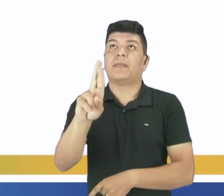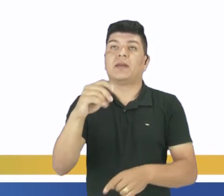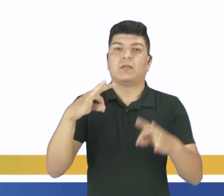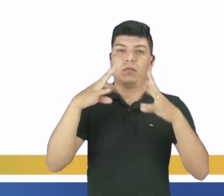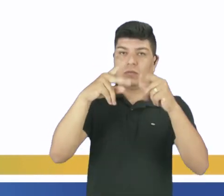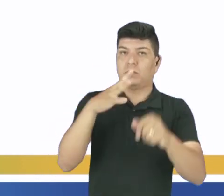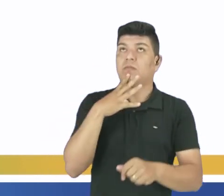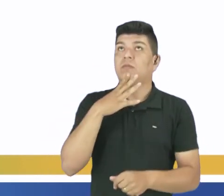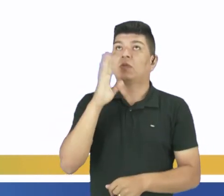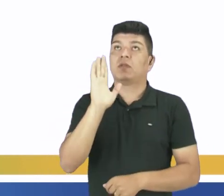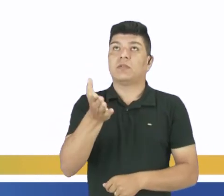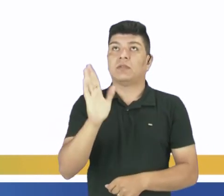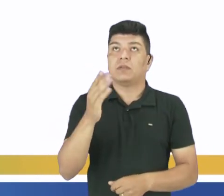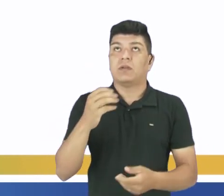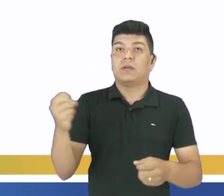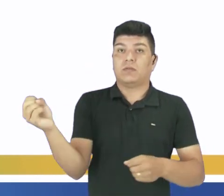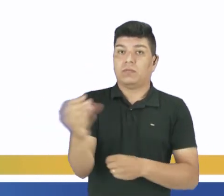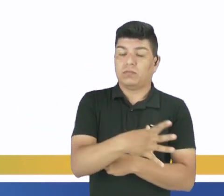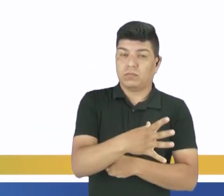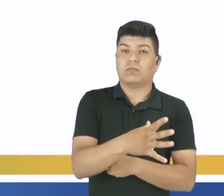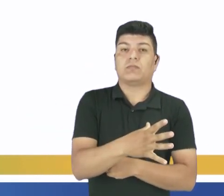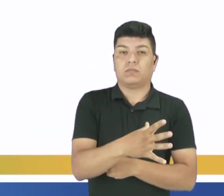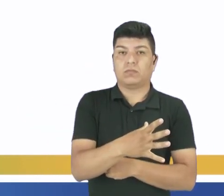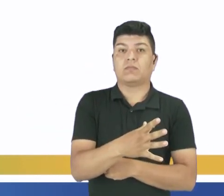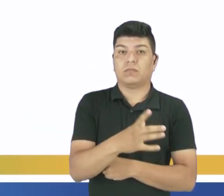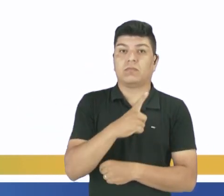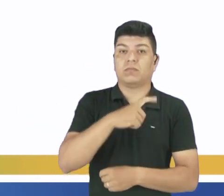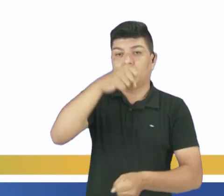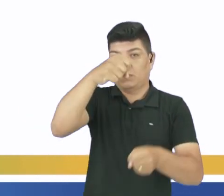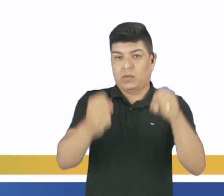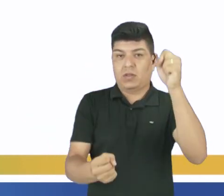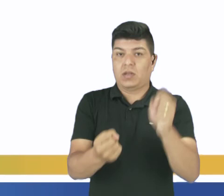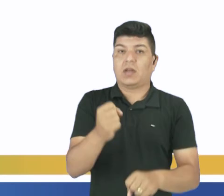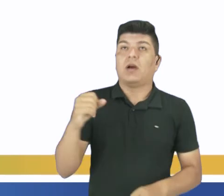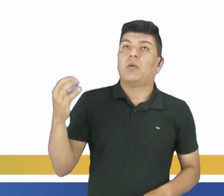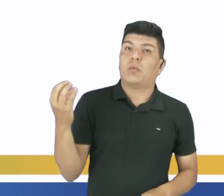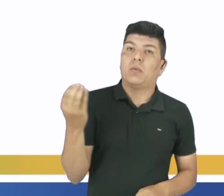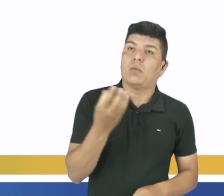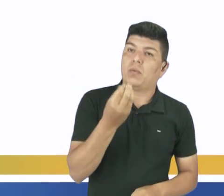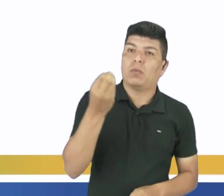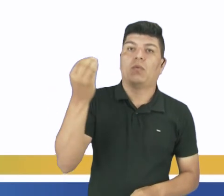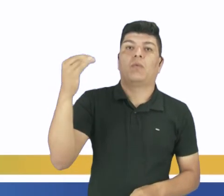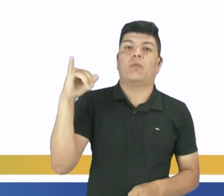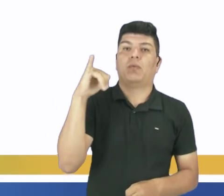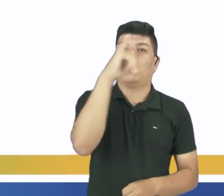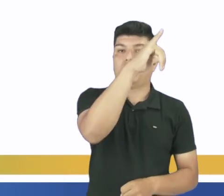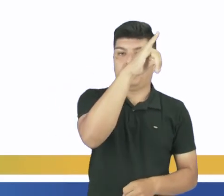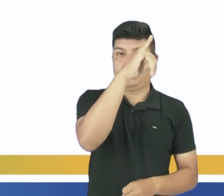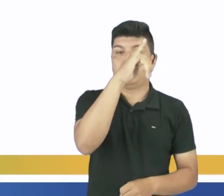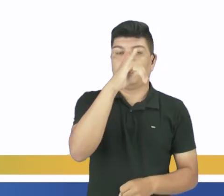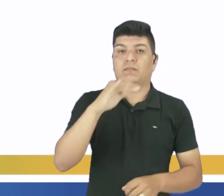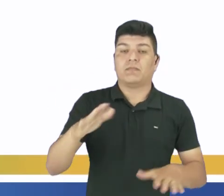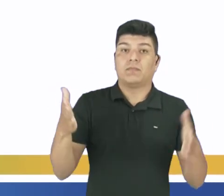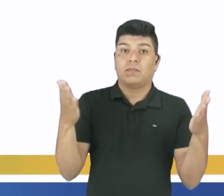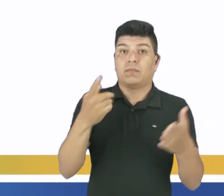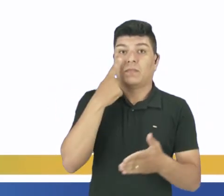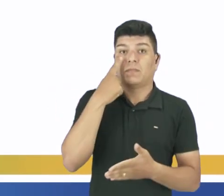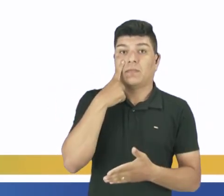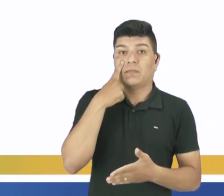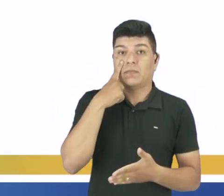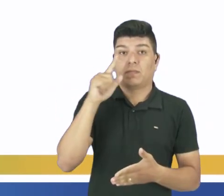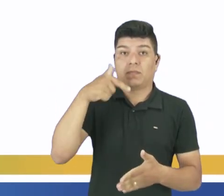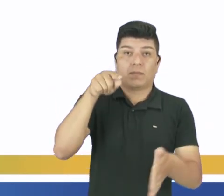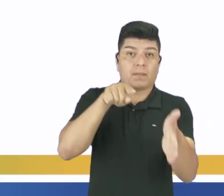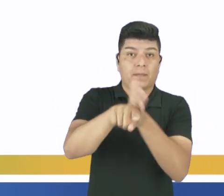essa é alguma das inovações do lado de ter carros voadores, inclusive para fazer entrega para o consumidor. Vamos então prestar atenção para a